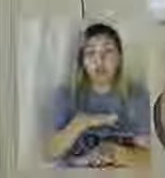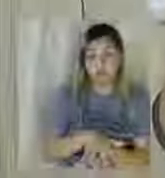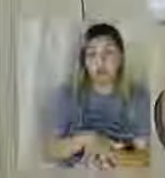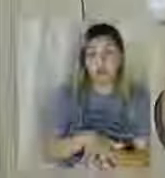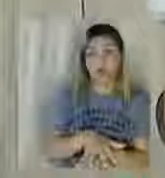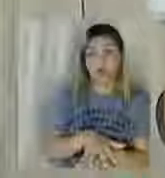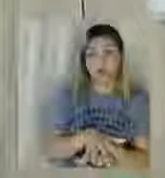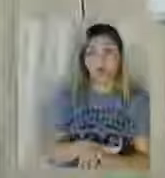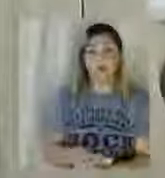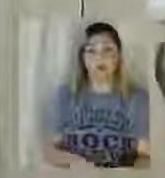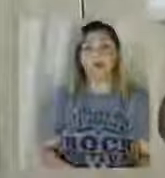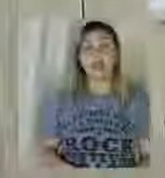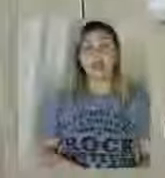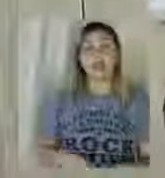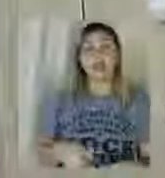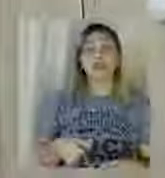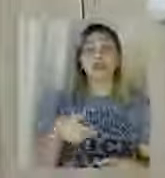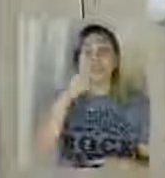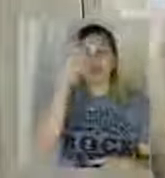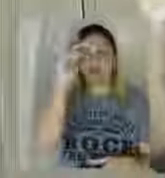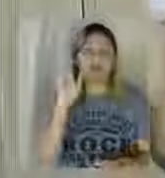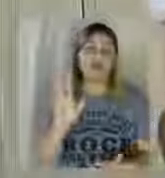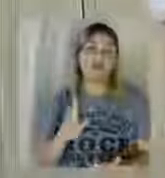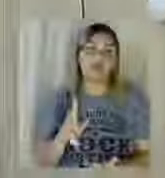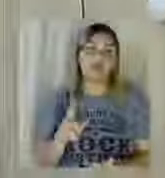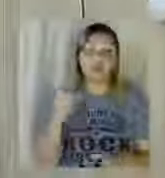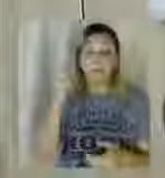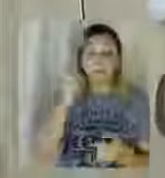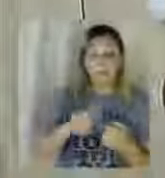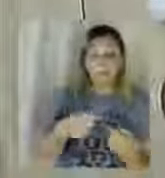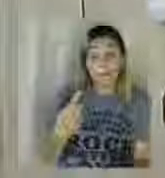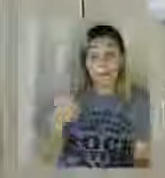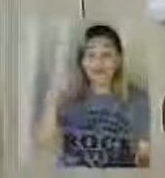para as pessoas irem, mas é difícil.